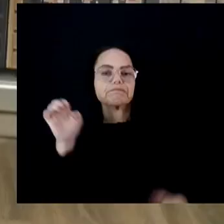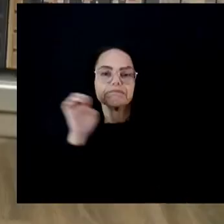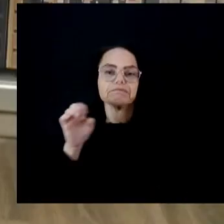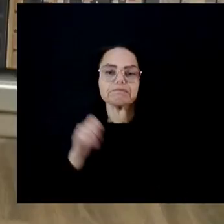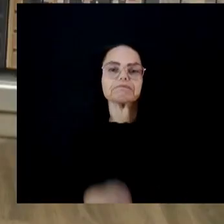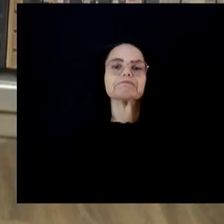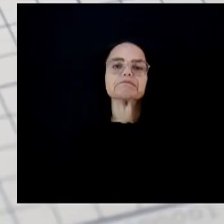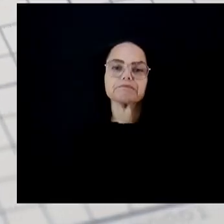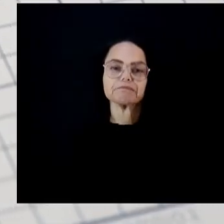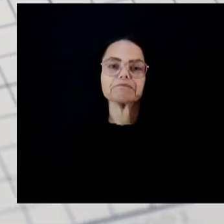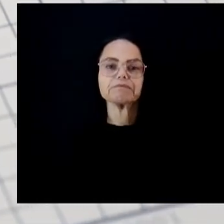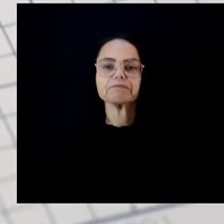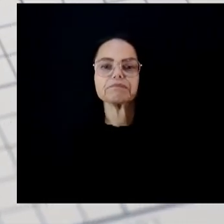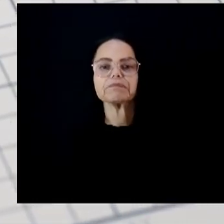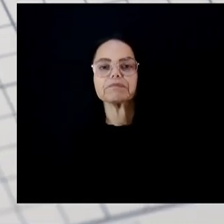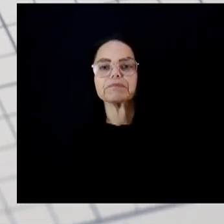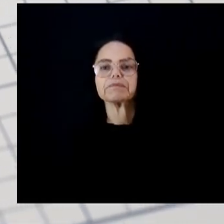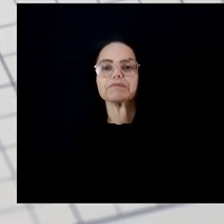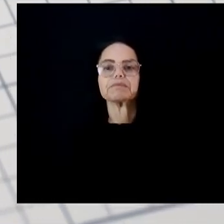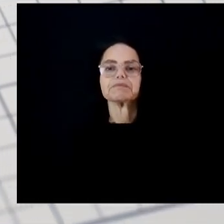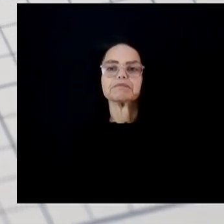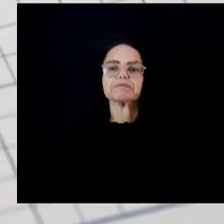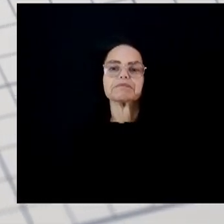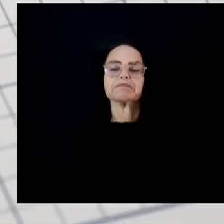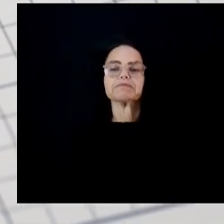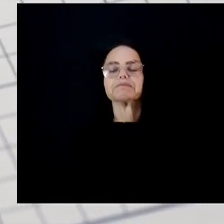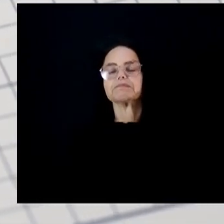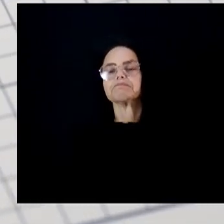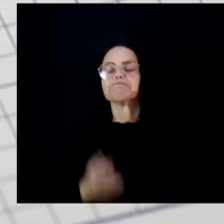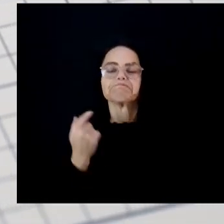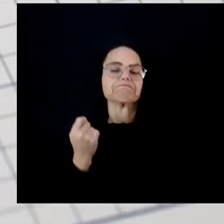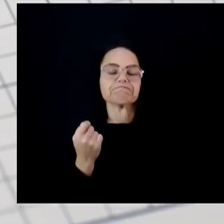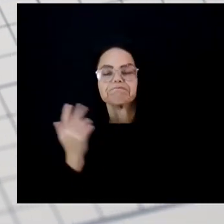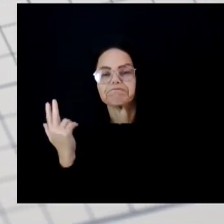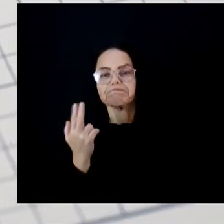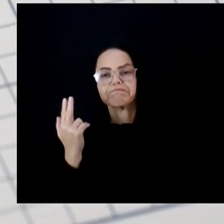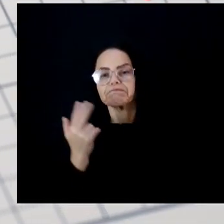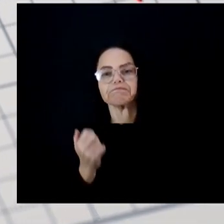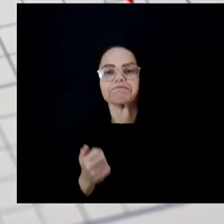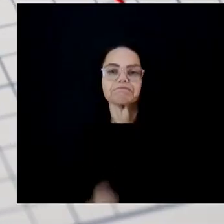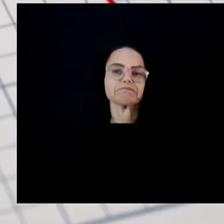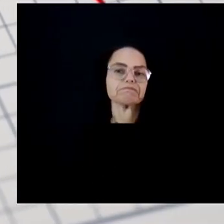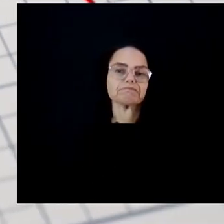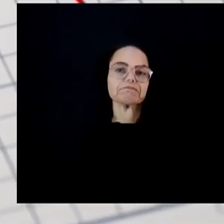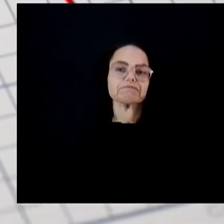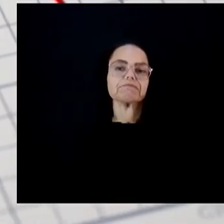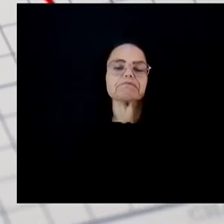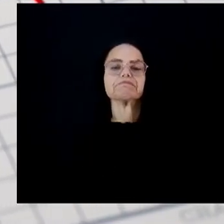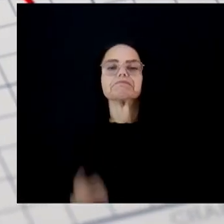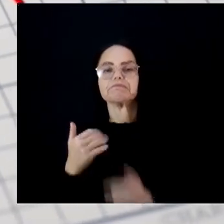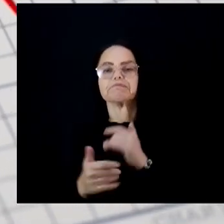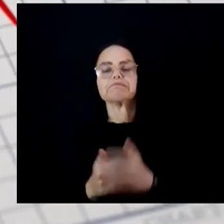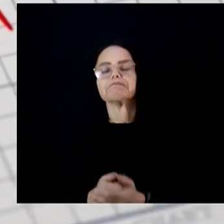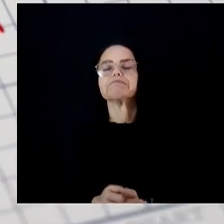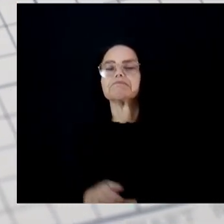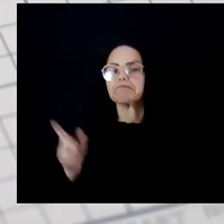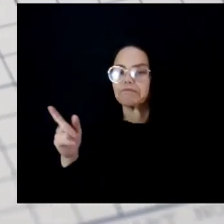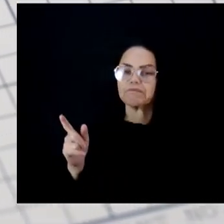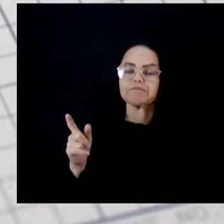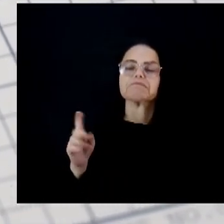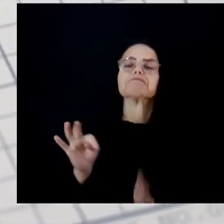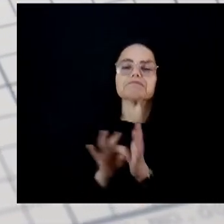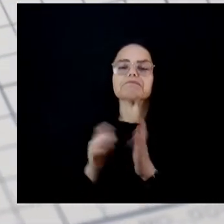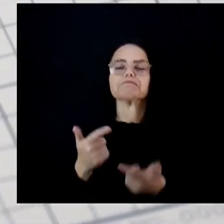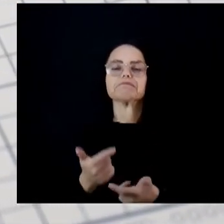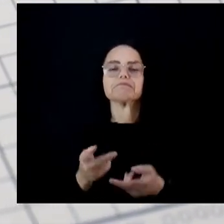Então, é meio suspeito falar isso. E através dessas estações, vocês conseguem prever